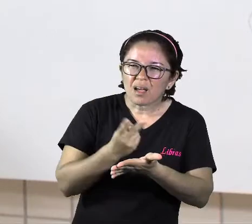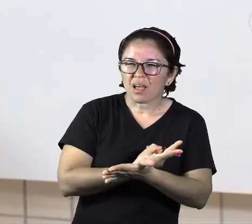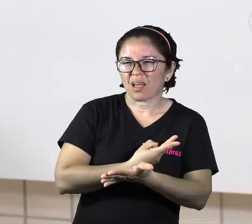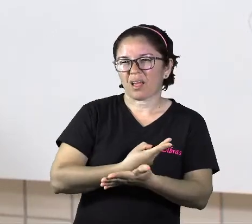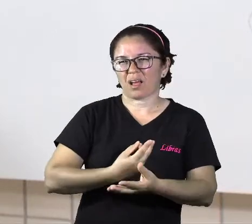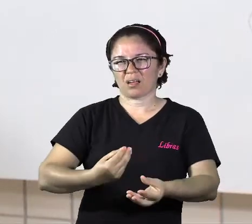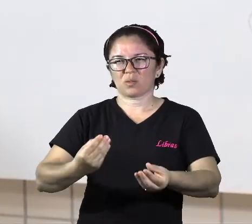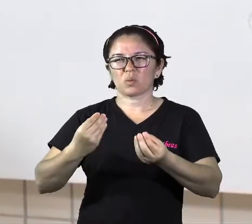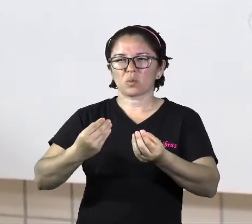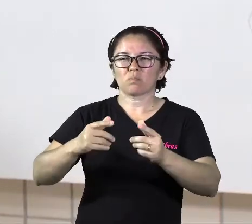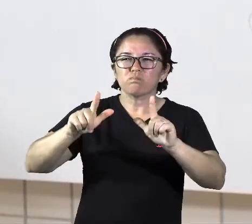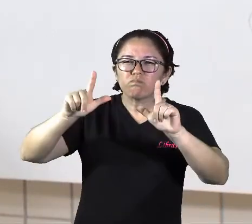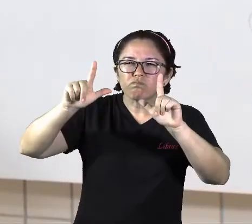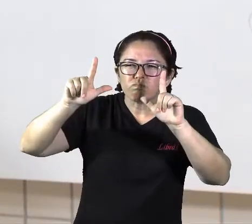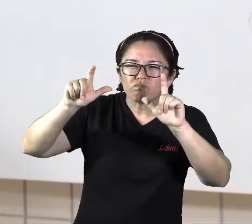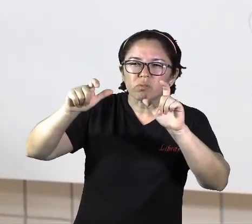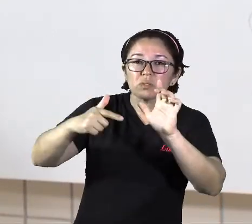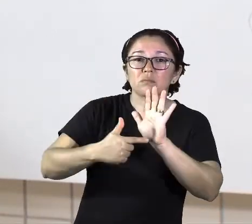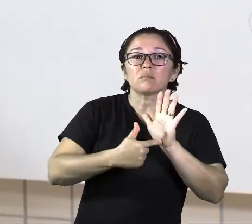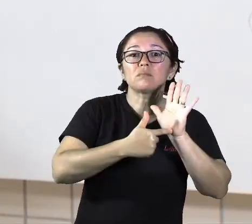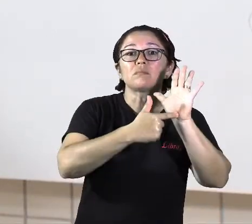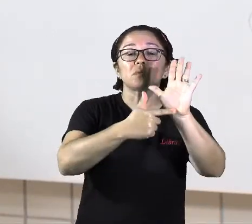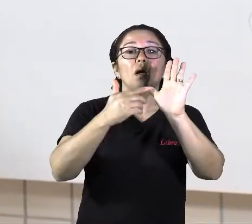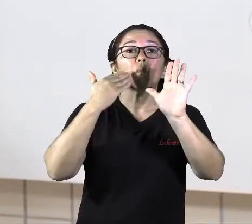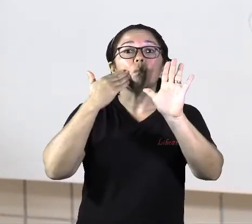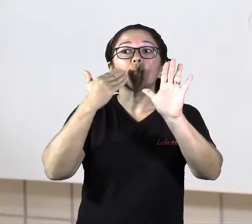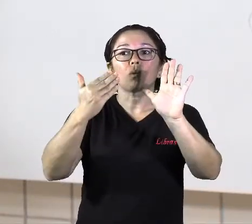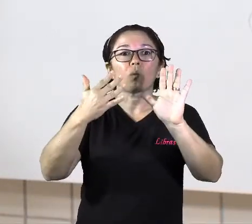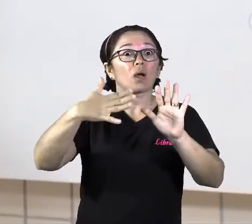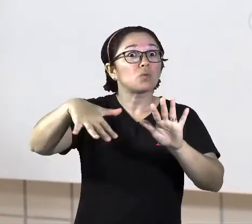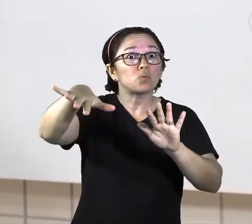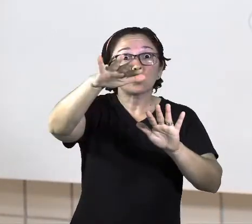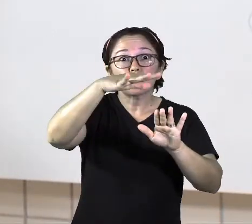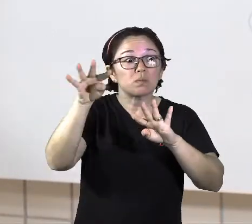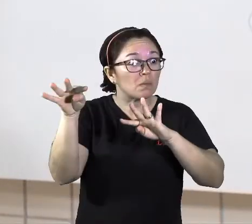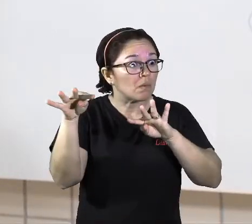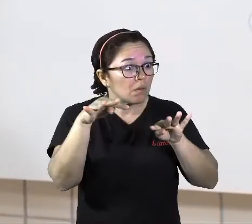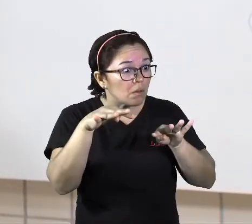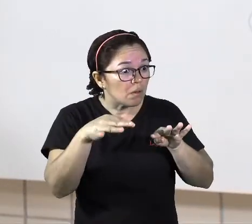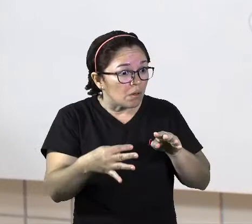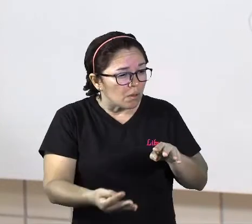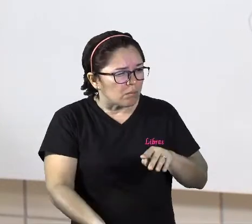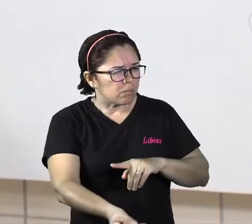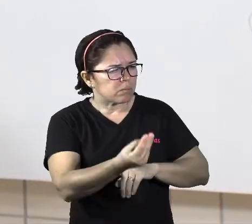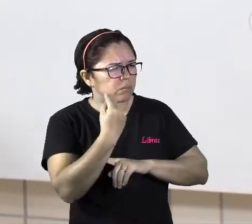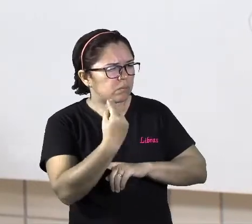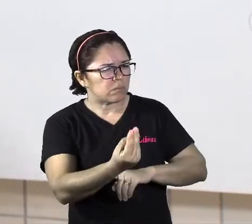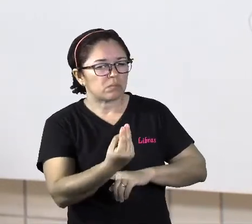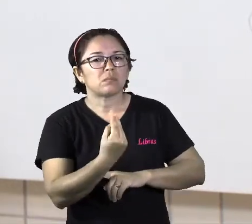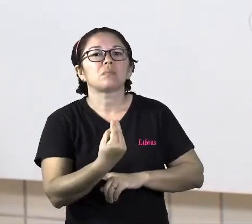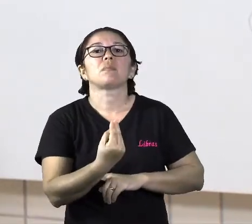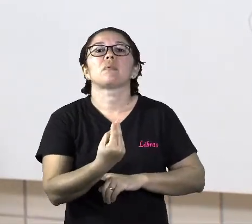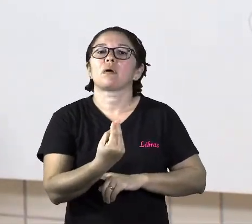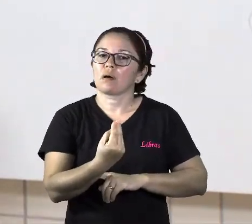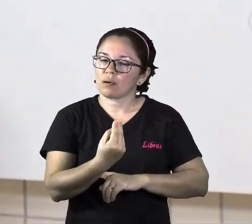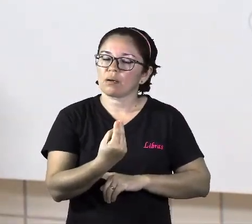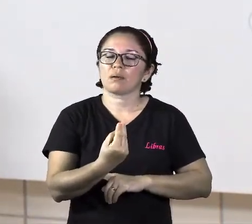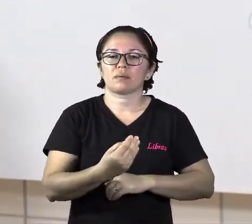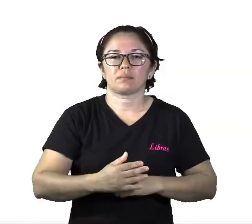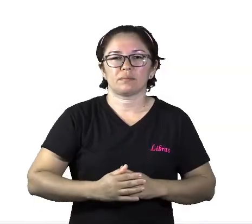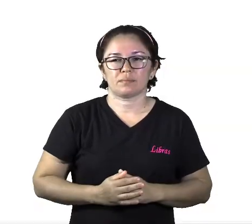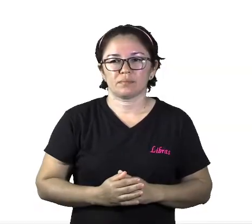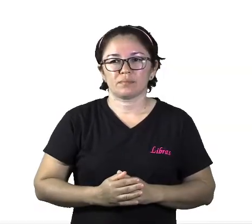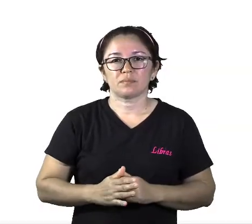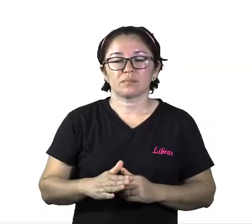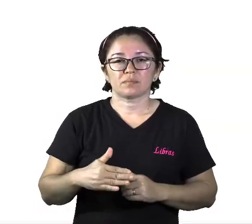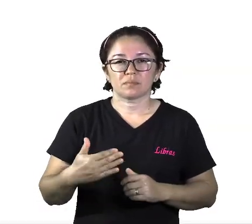da sociedade, aquilo ali acaba o quê? Mudando, tá? Tem por objetivo tratar de